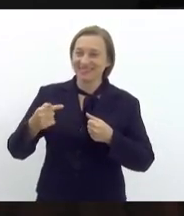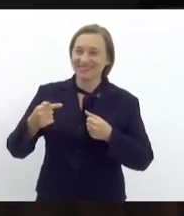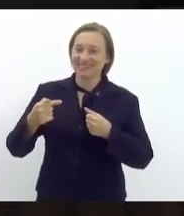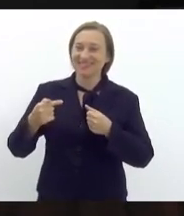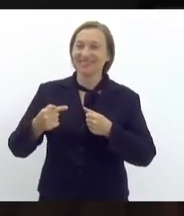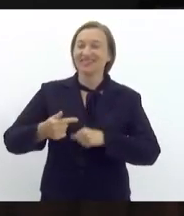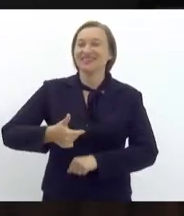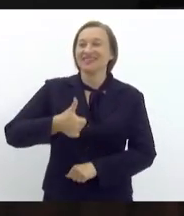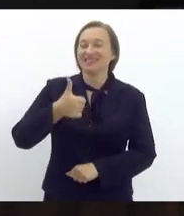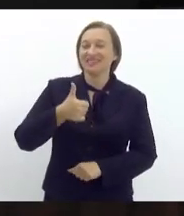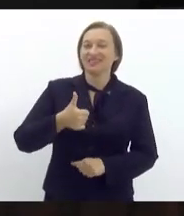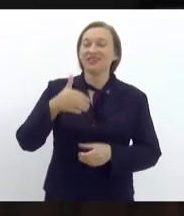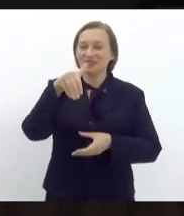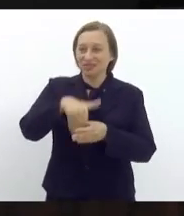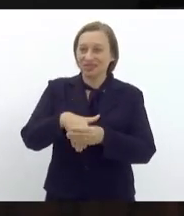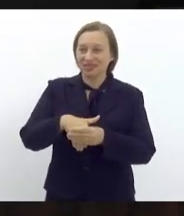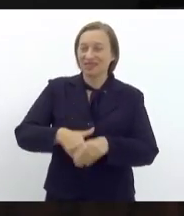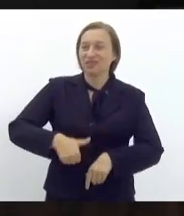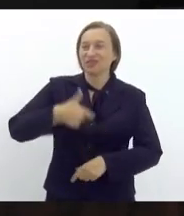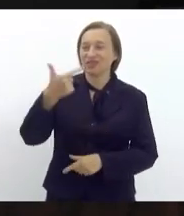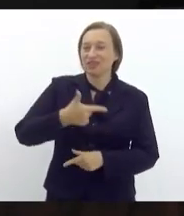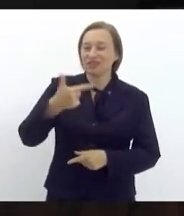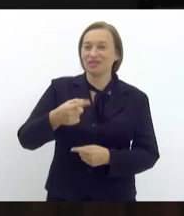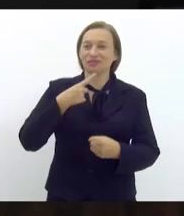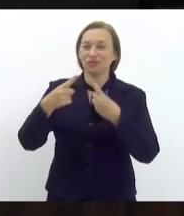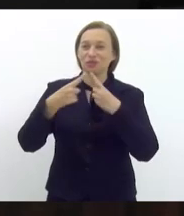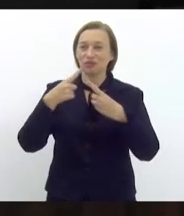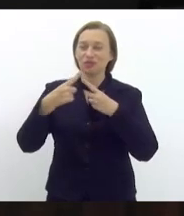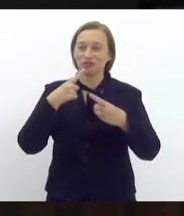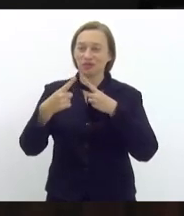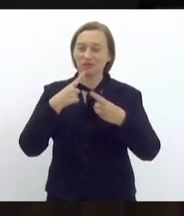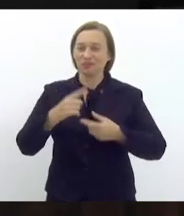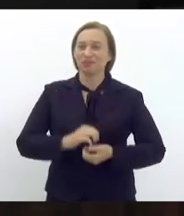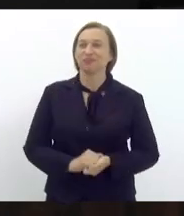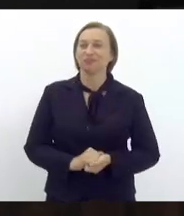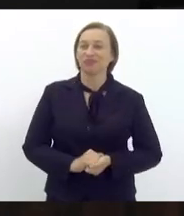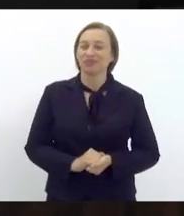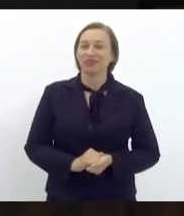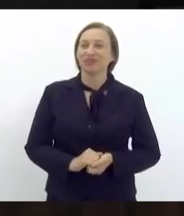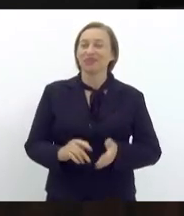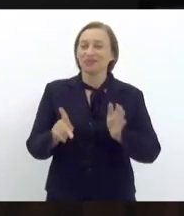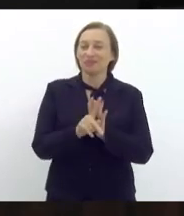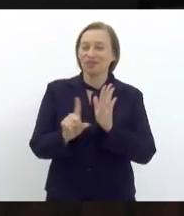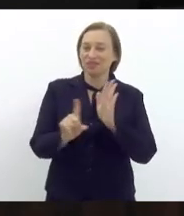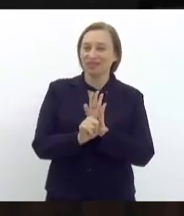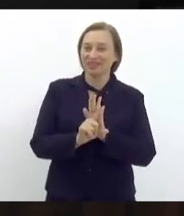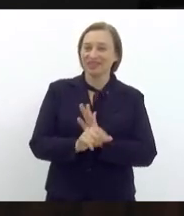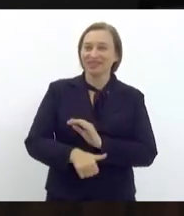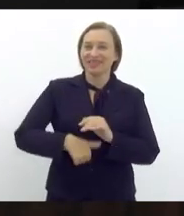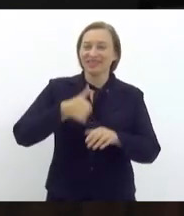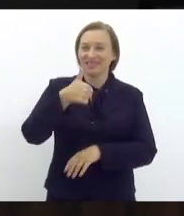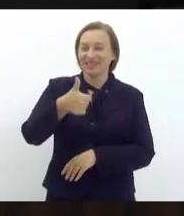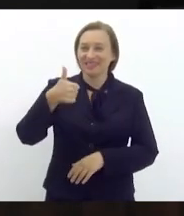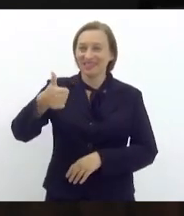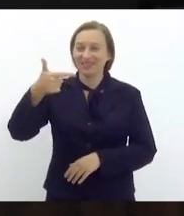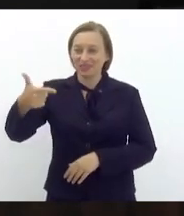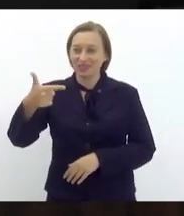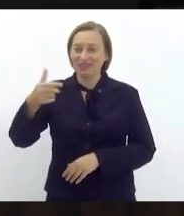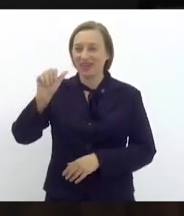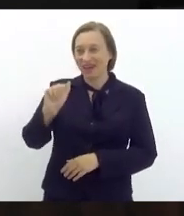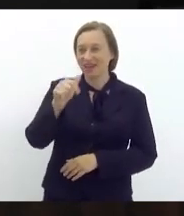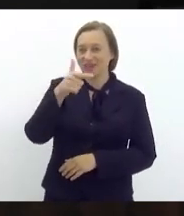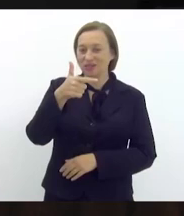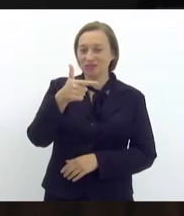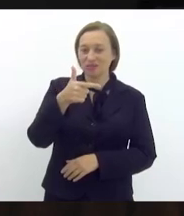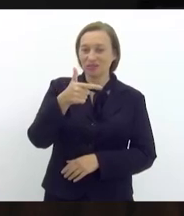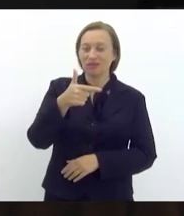ordinária em votação em segunda discussão redação do vencido projeto de lei número 112 a de